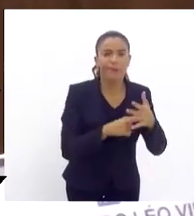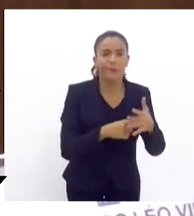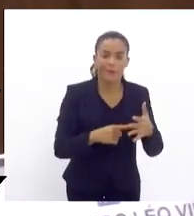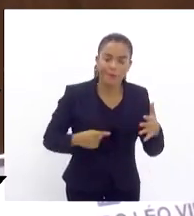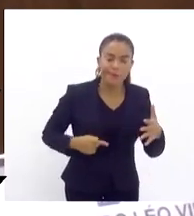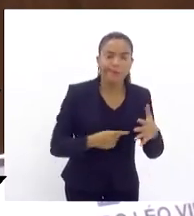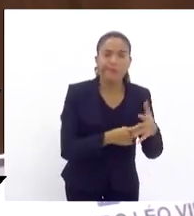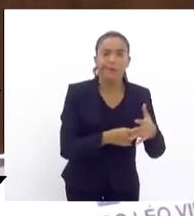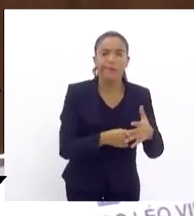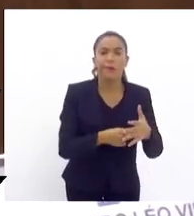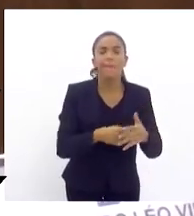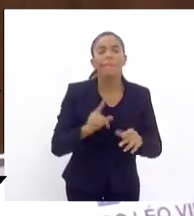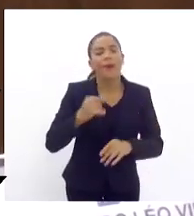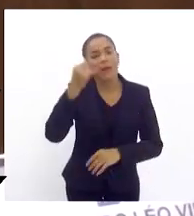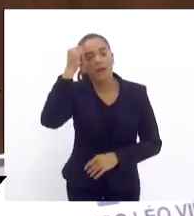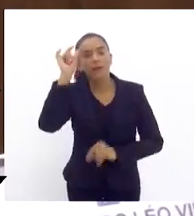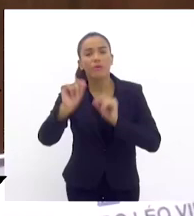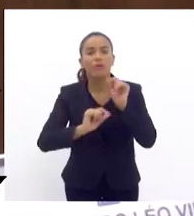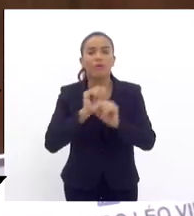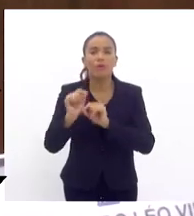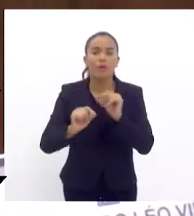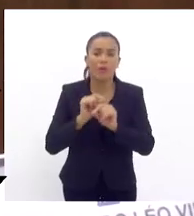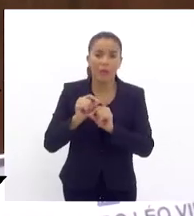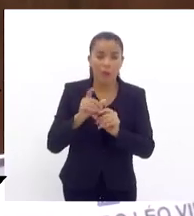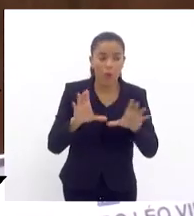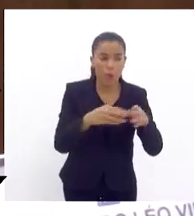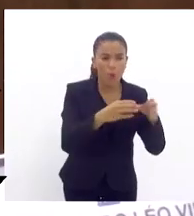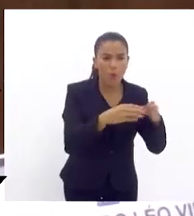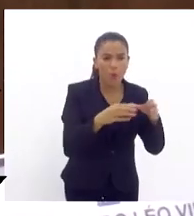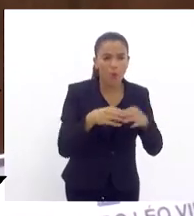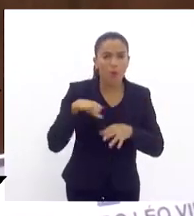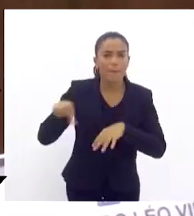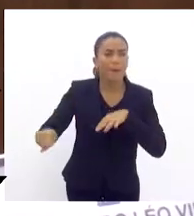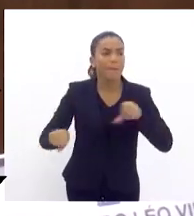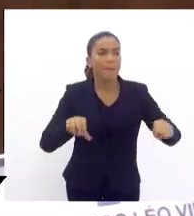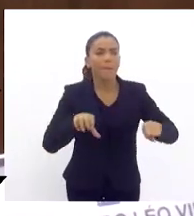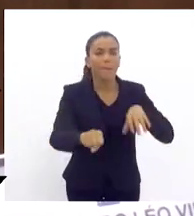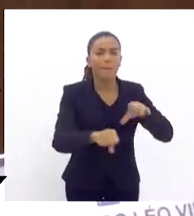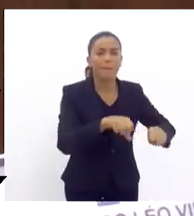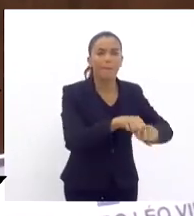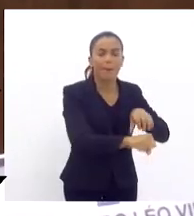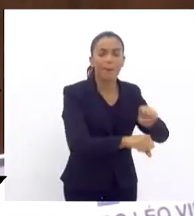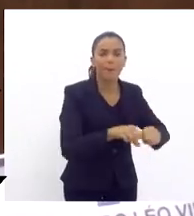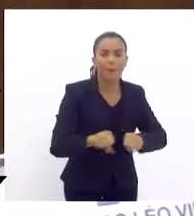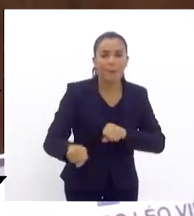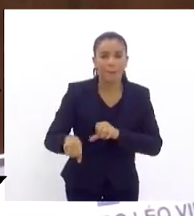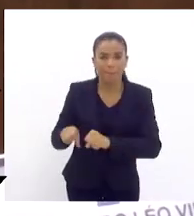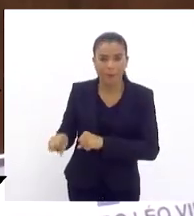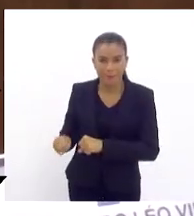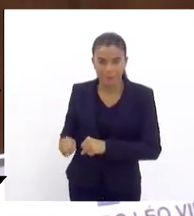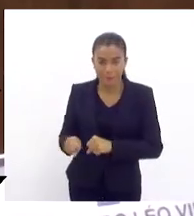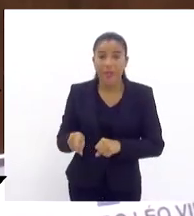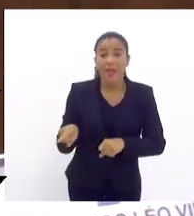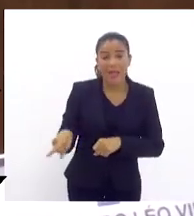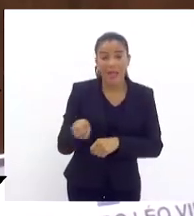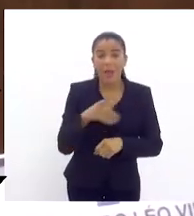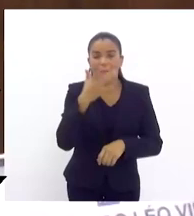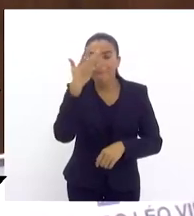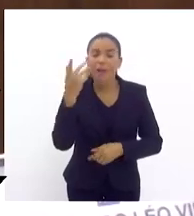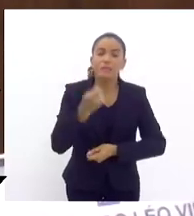para poder impedir a sanha desses grupos que estão tomando conta dos comitês de bacias hidrográficas, tratando como os verdadeiros balcões de